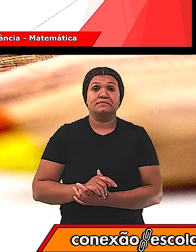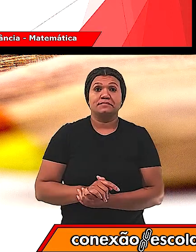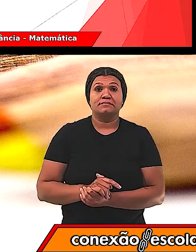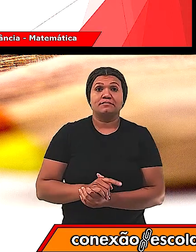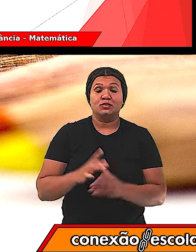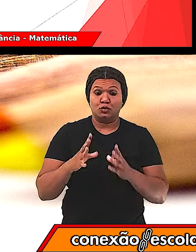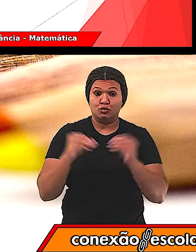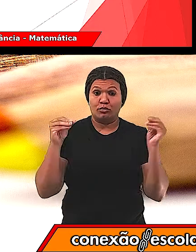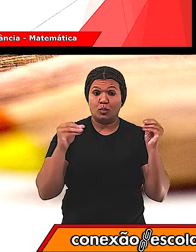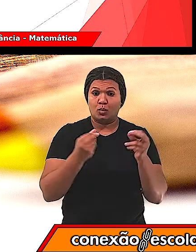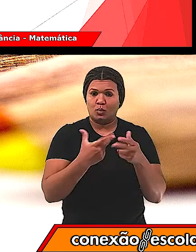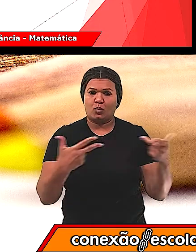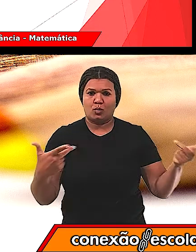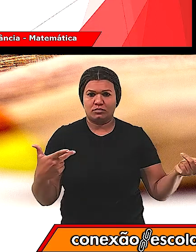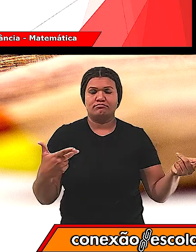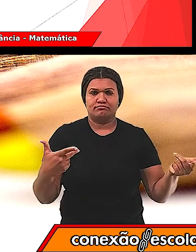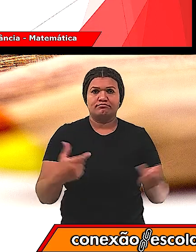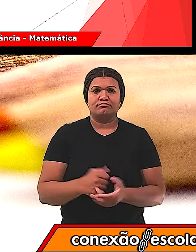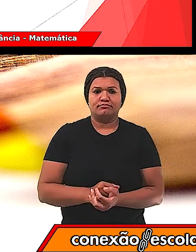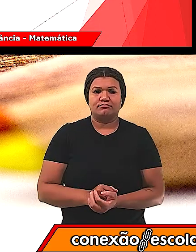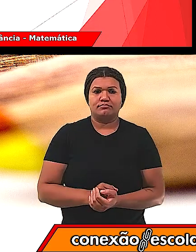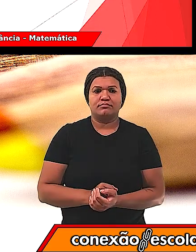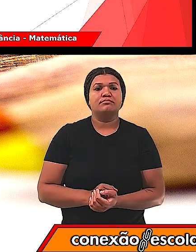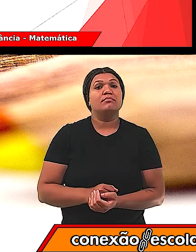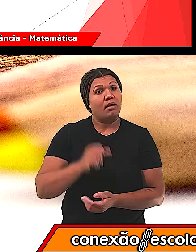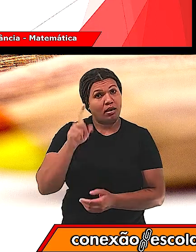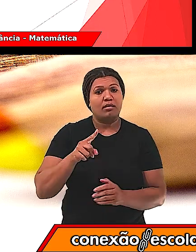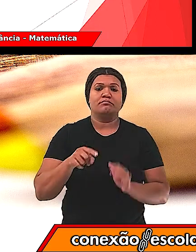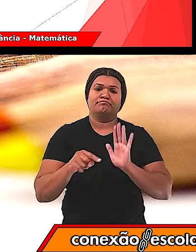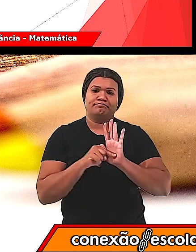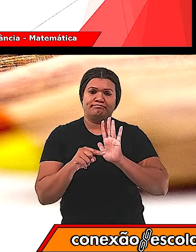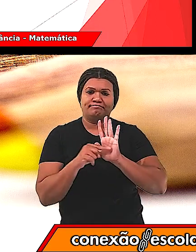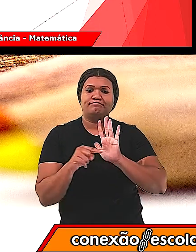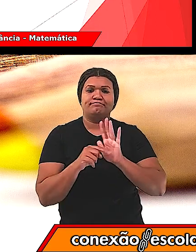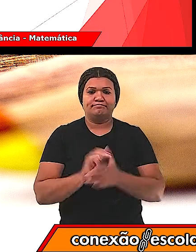que desapareceu algum elemento, é subtração.